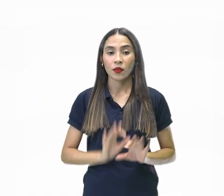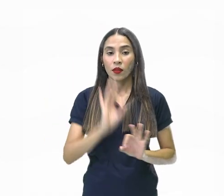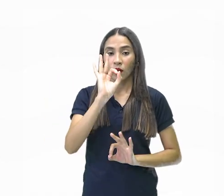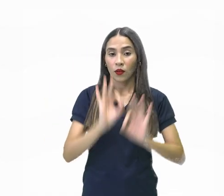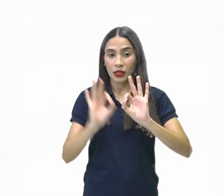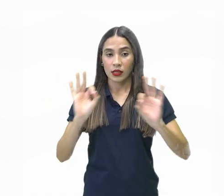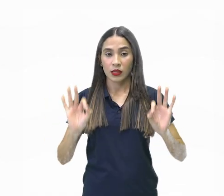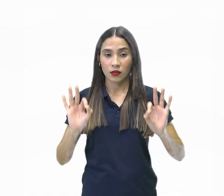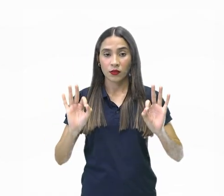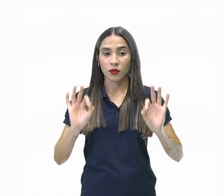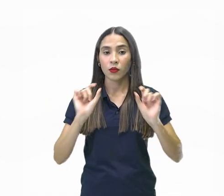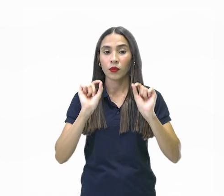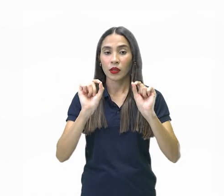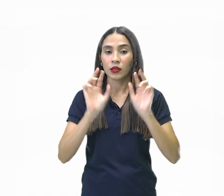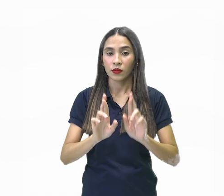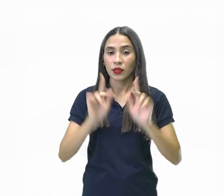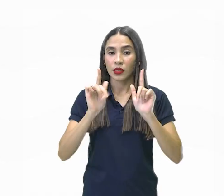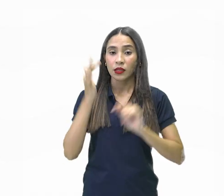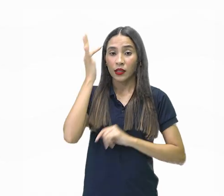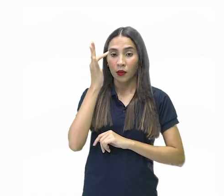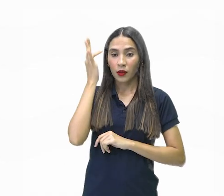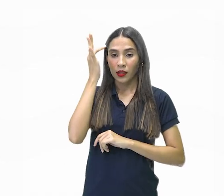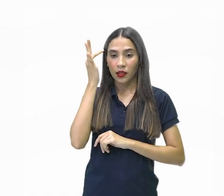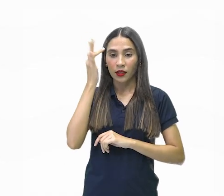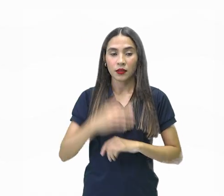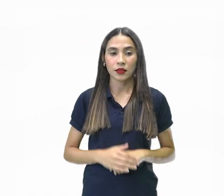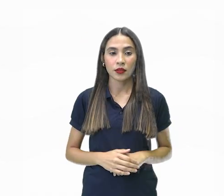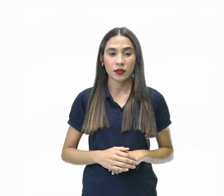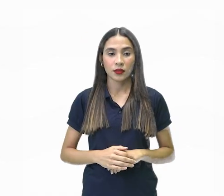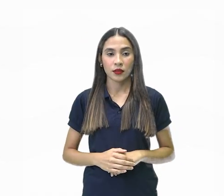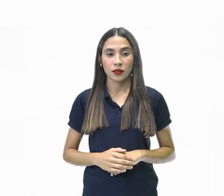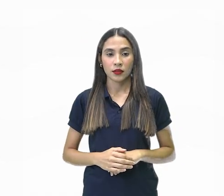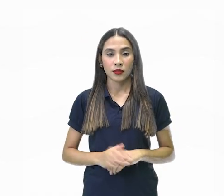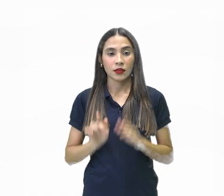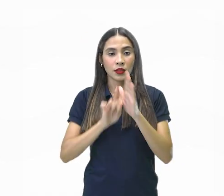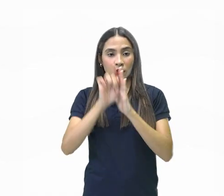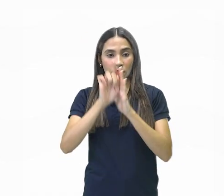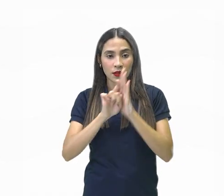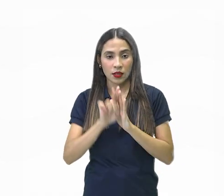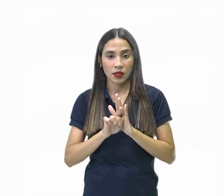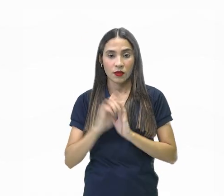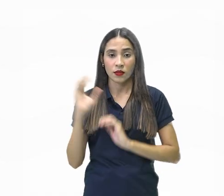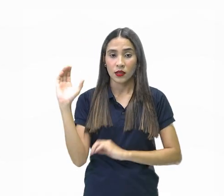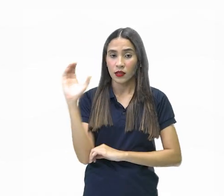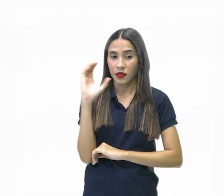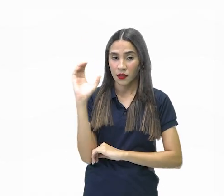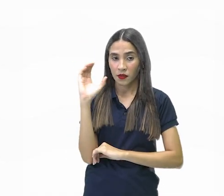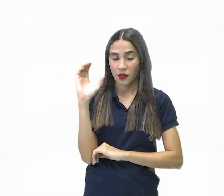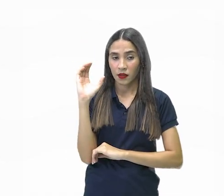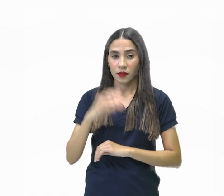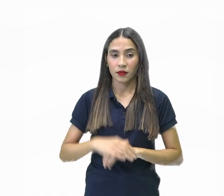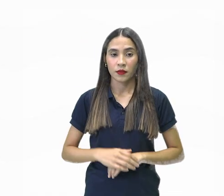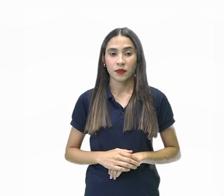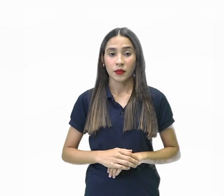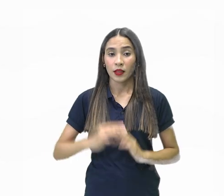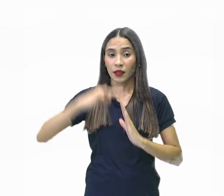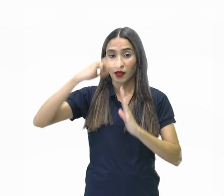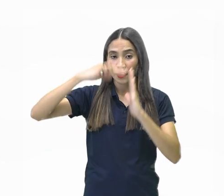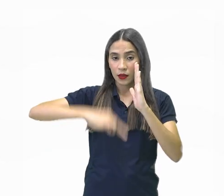conhecimento, elaboração de diferentes teorias, investigação